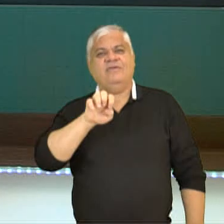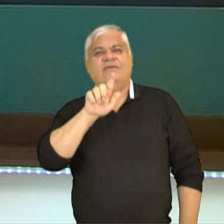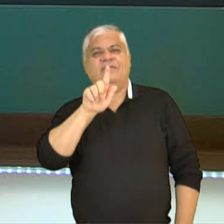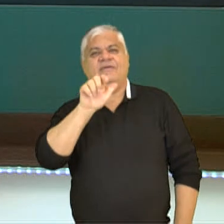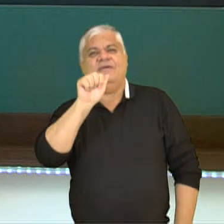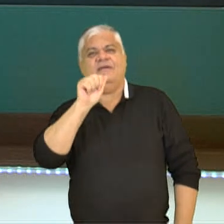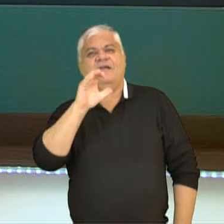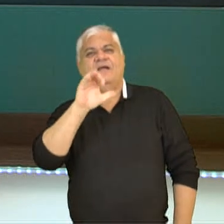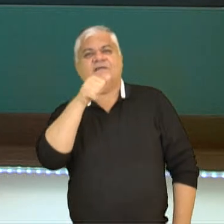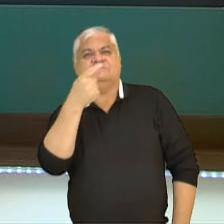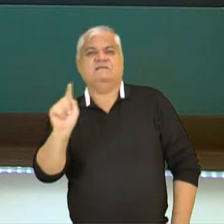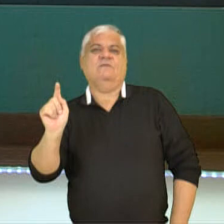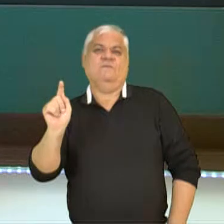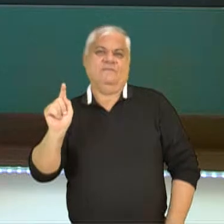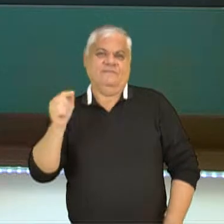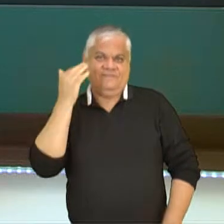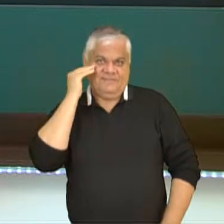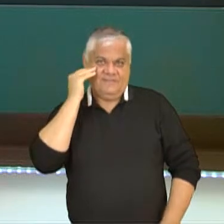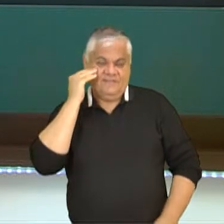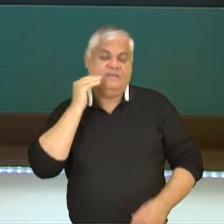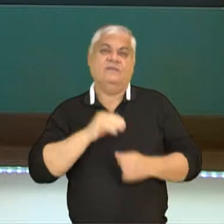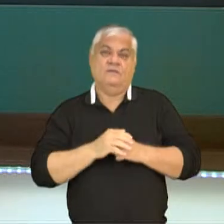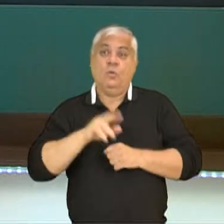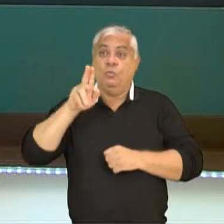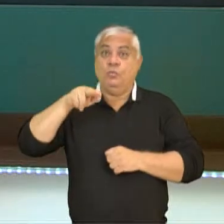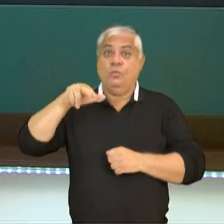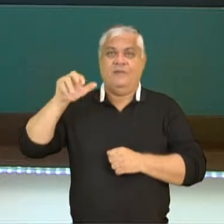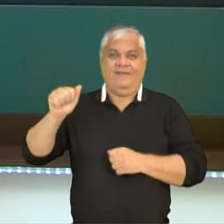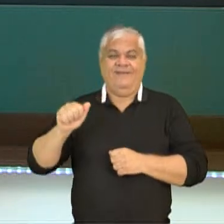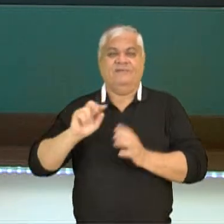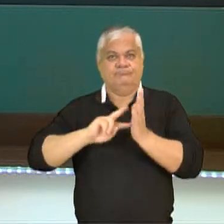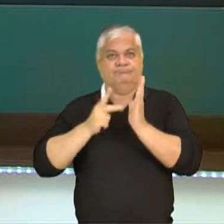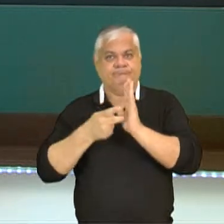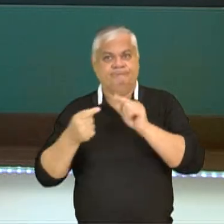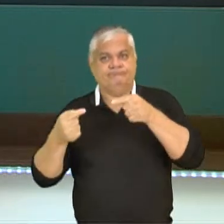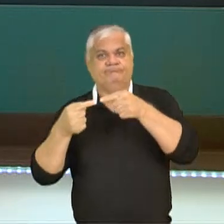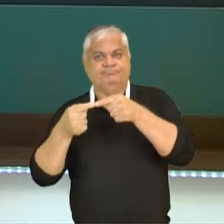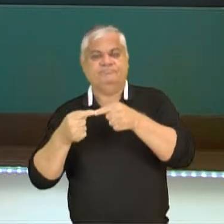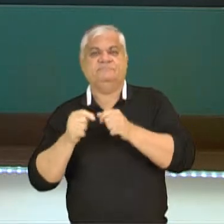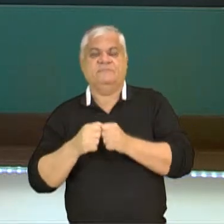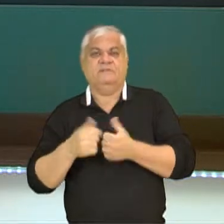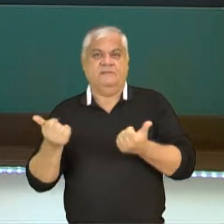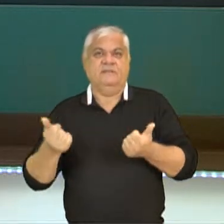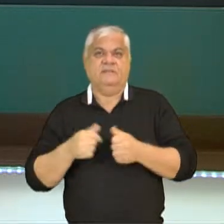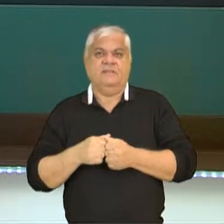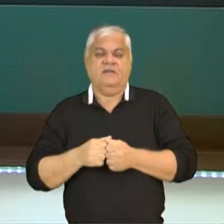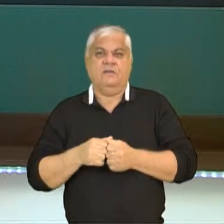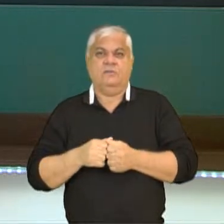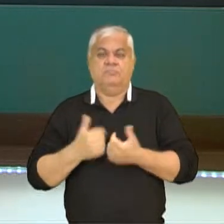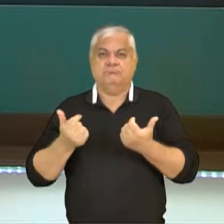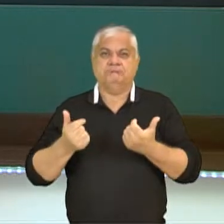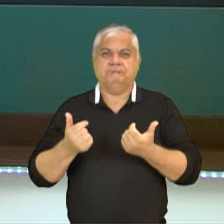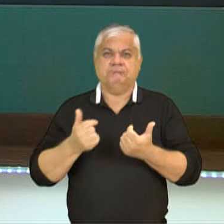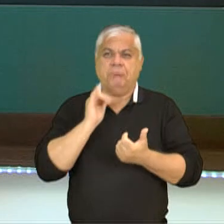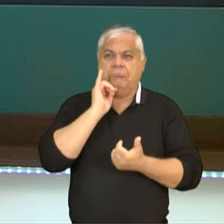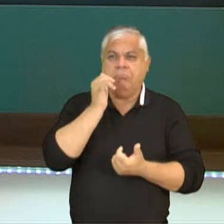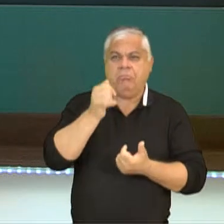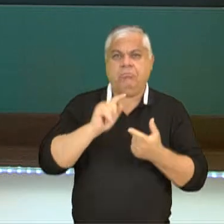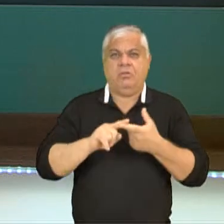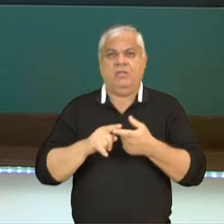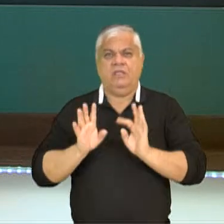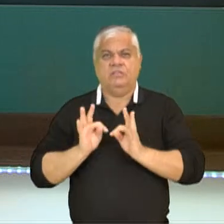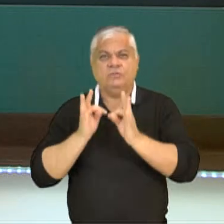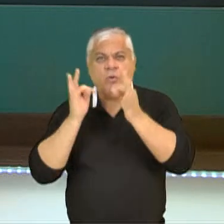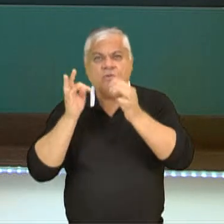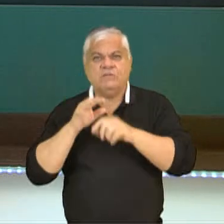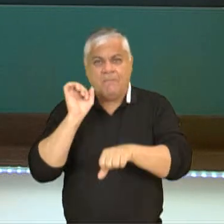de comunicação, né? E atualmente as tecnologias digitais de comunicação e de informação. Então, nesse caso, não tem como